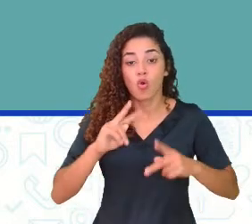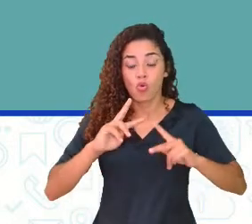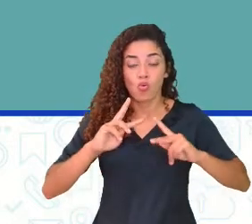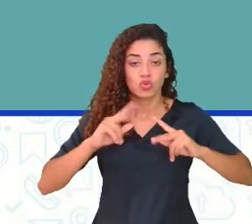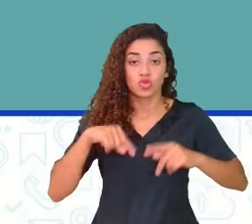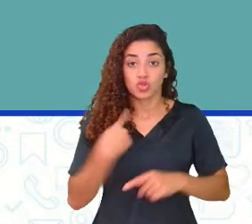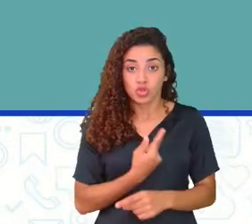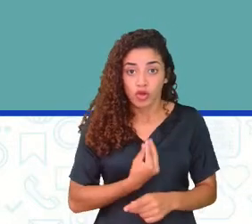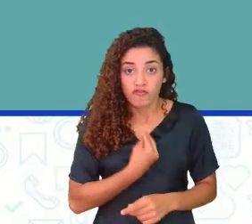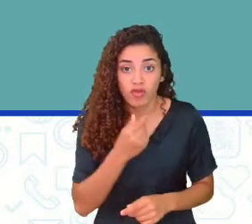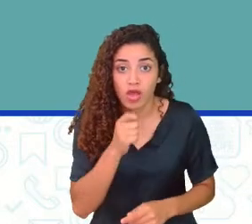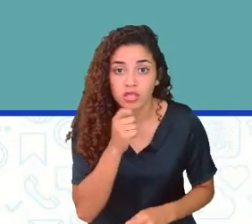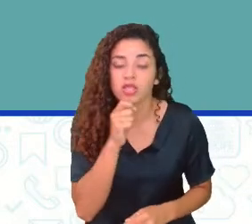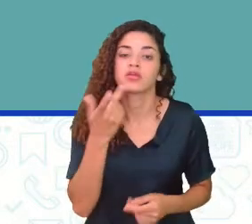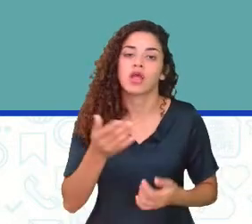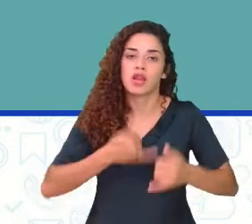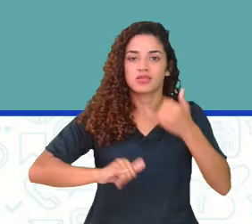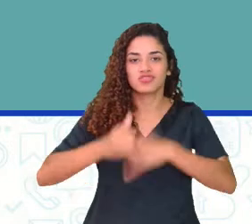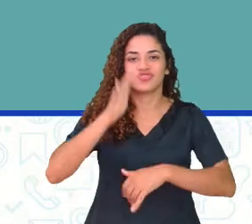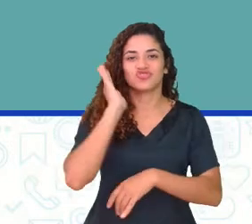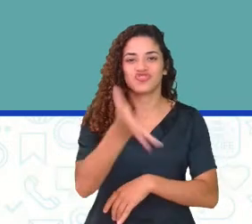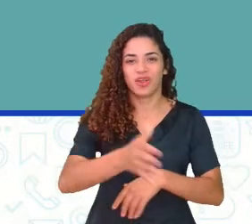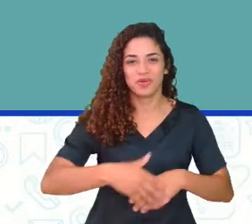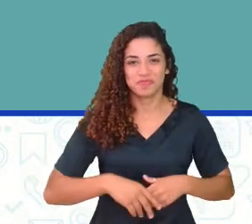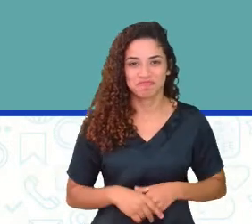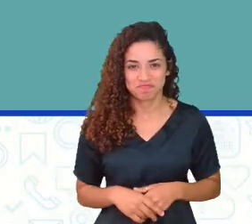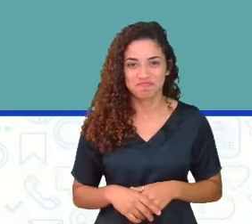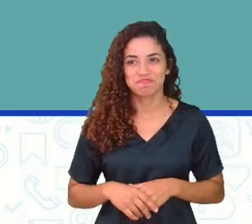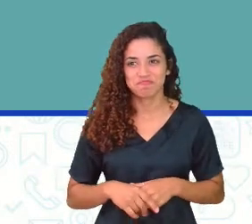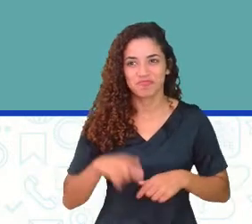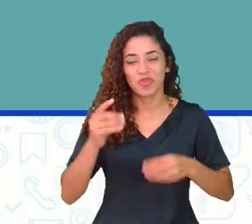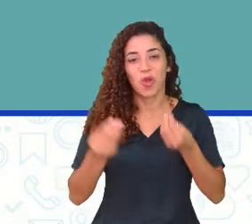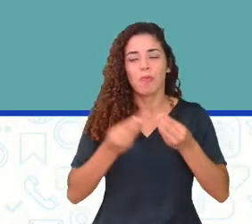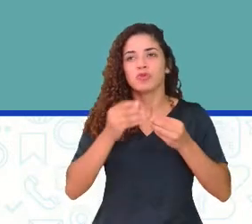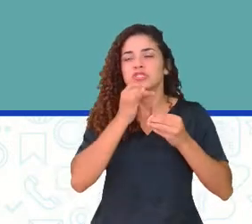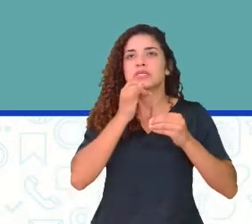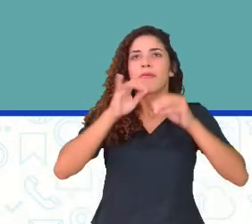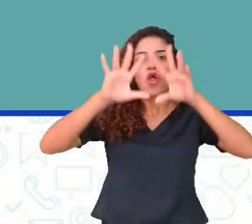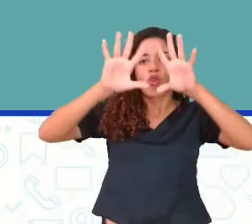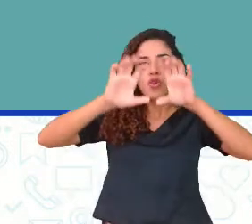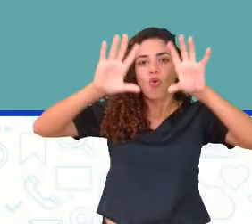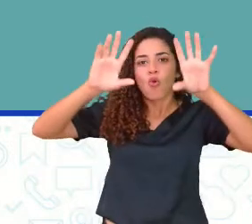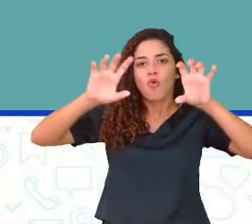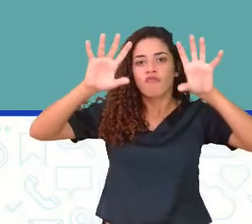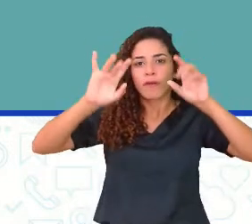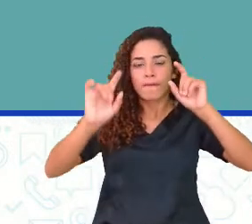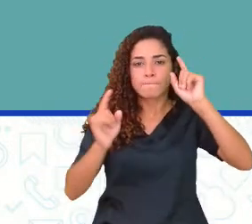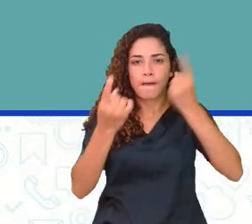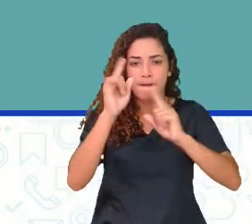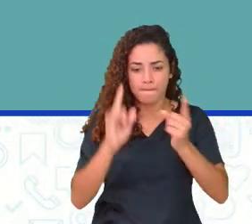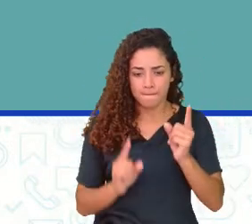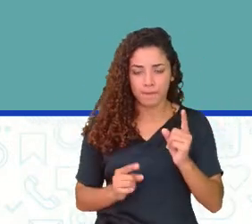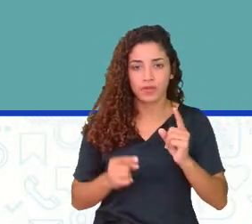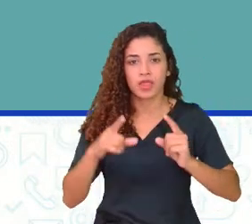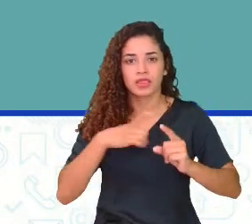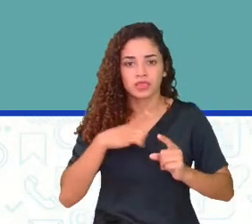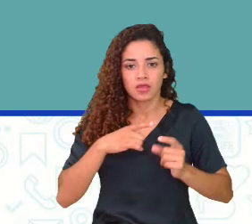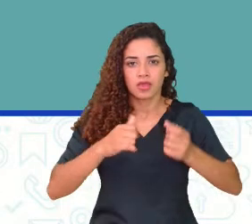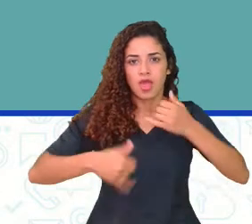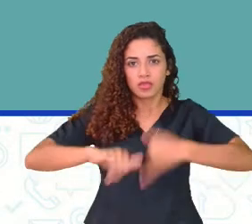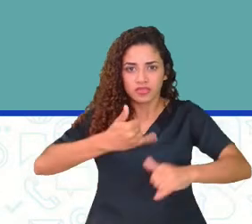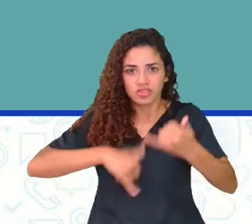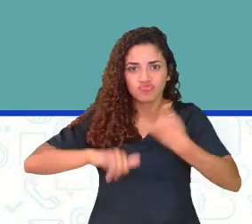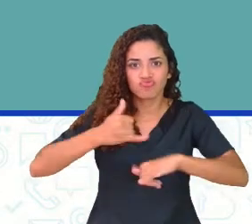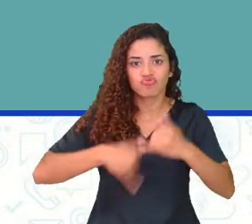nós vemos aí, eles têm origem em nuvens que eletrizam-se pelo atrito entre um grande número